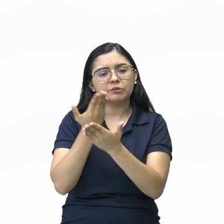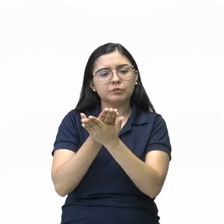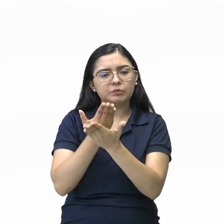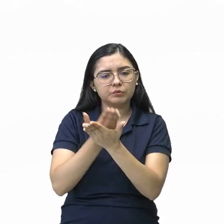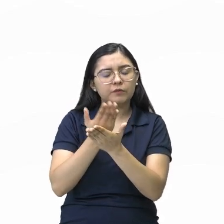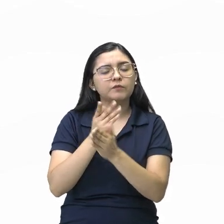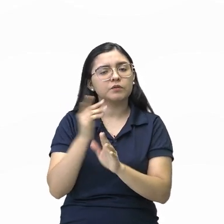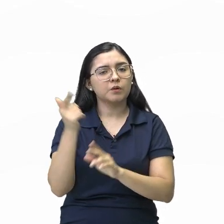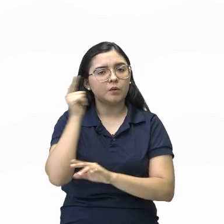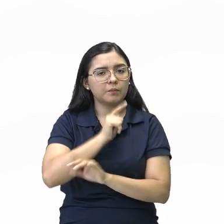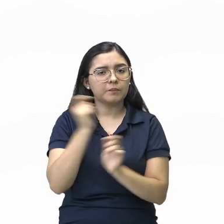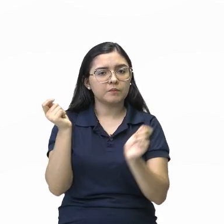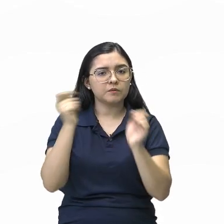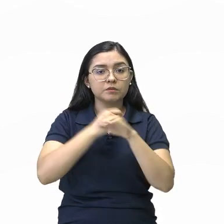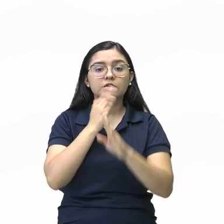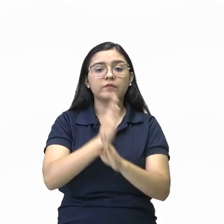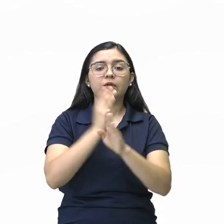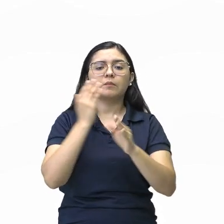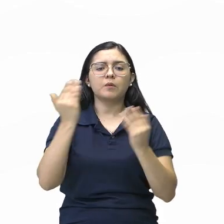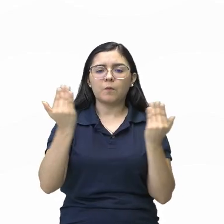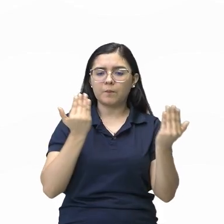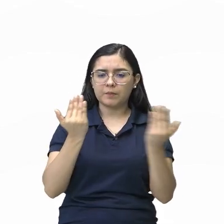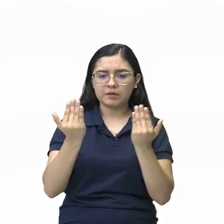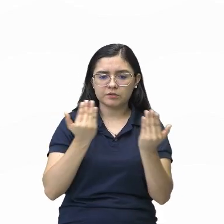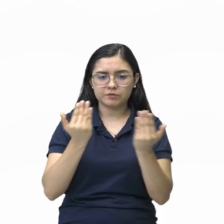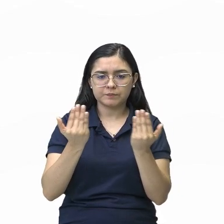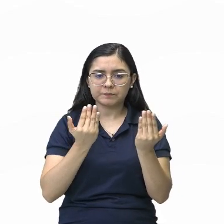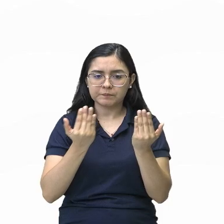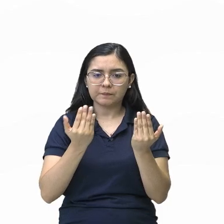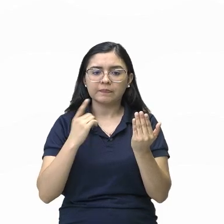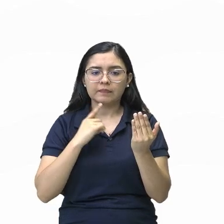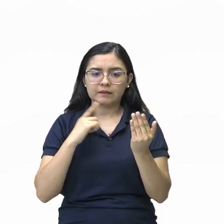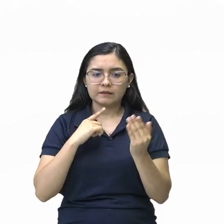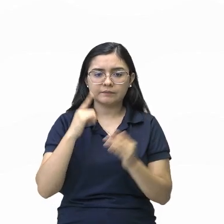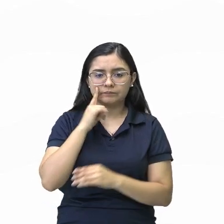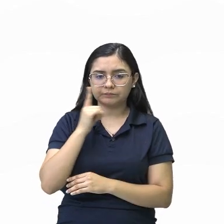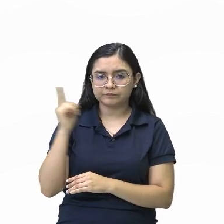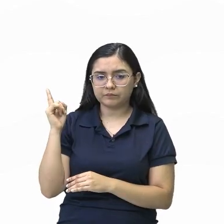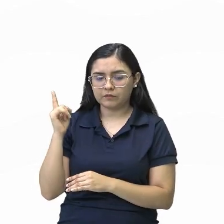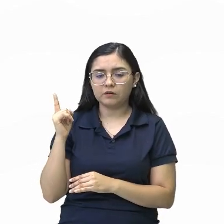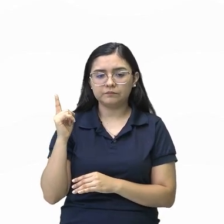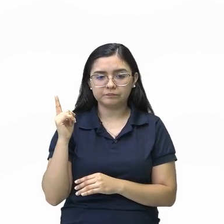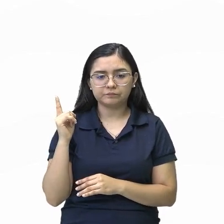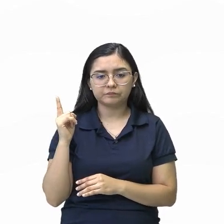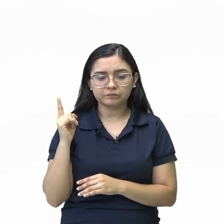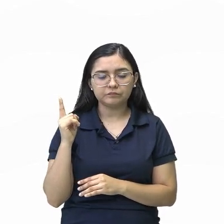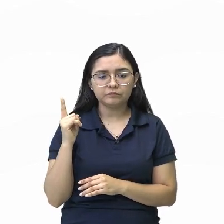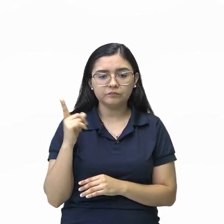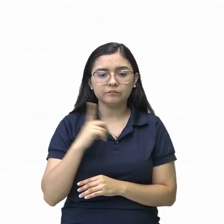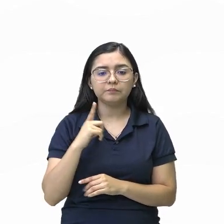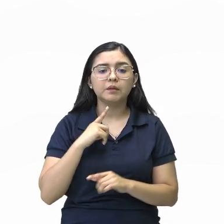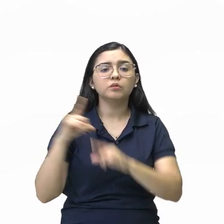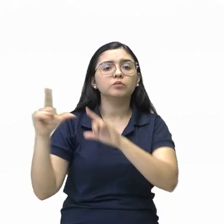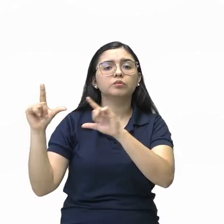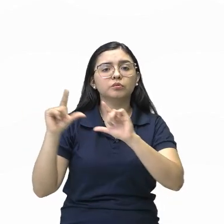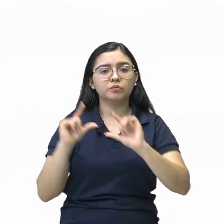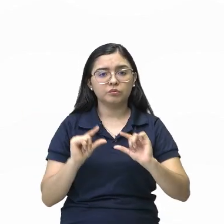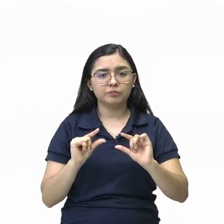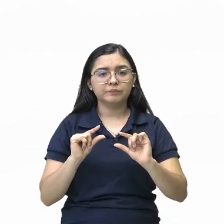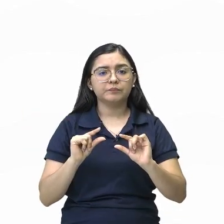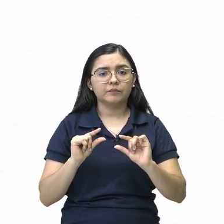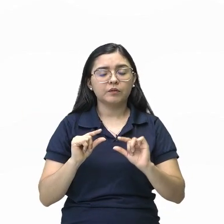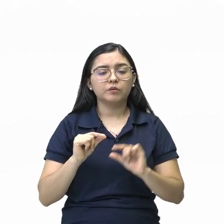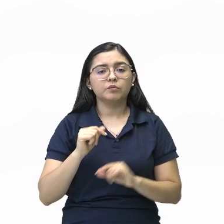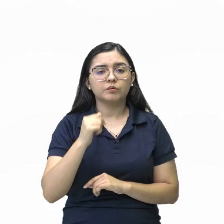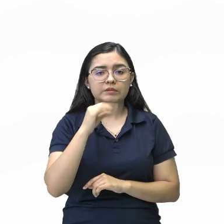consegue identificar a nível comparativo essa amostra orgânica, né, pelo decaimento do carbono